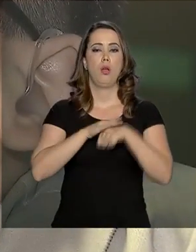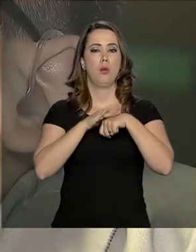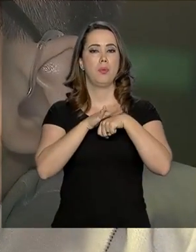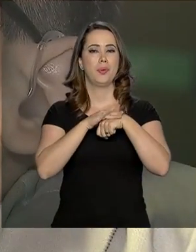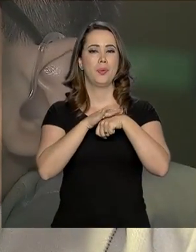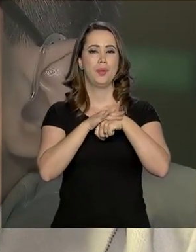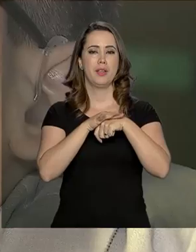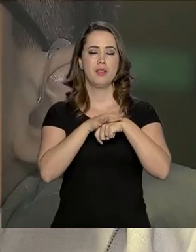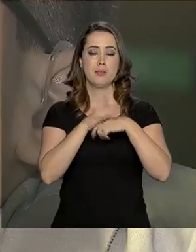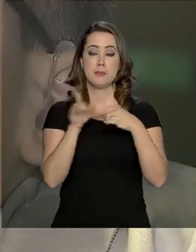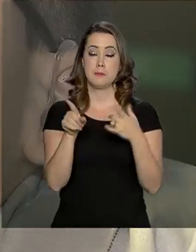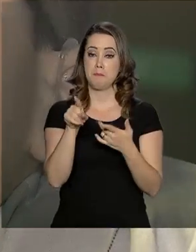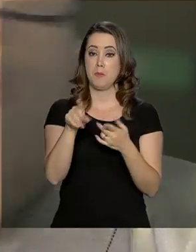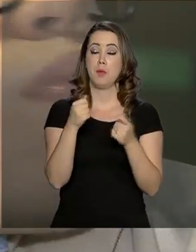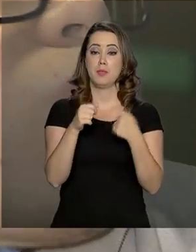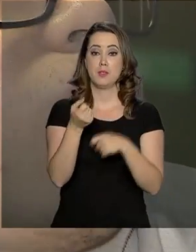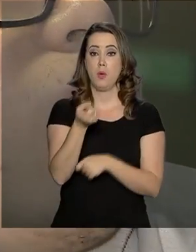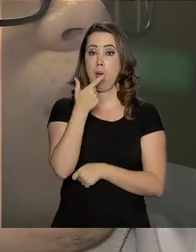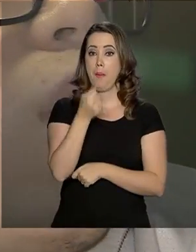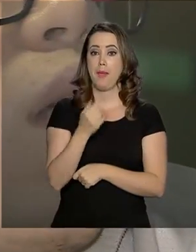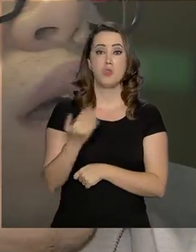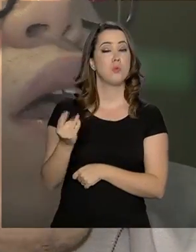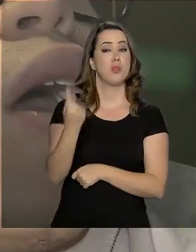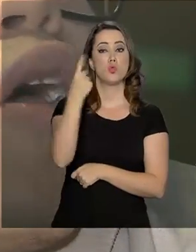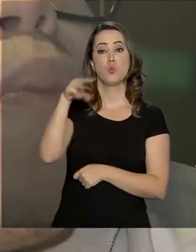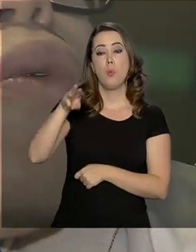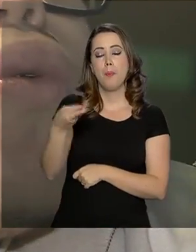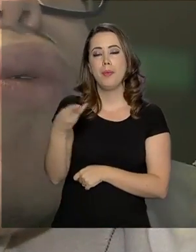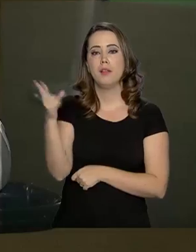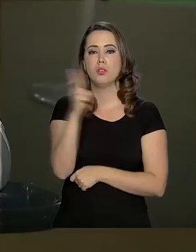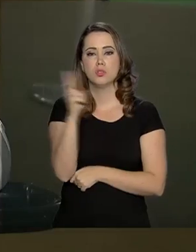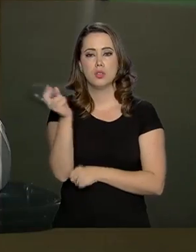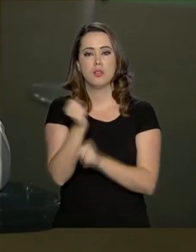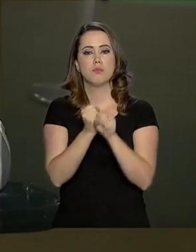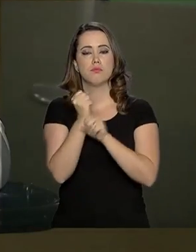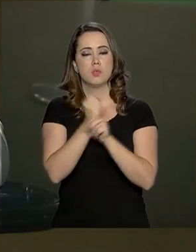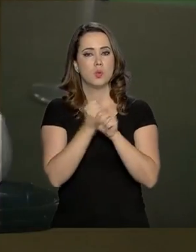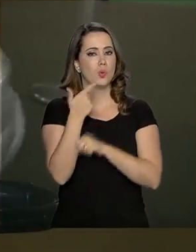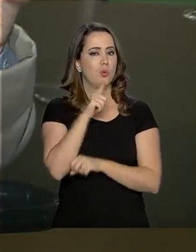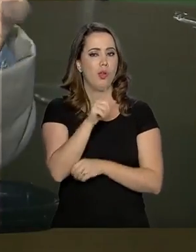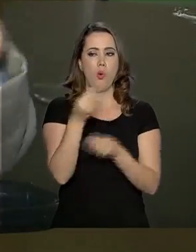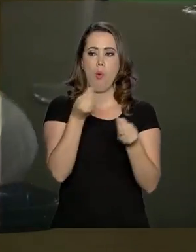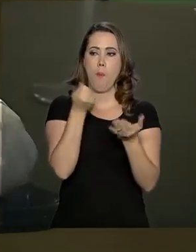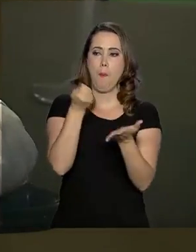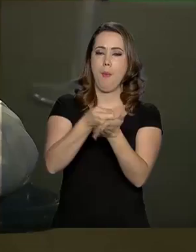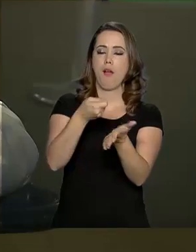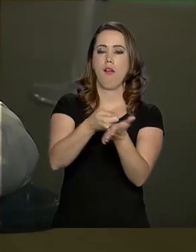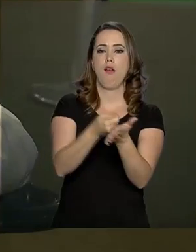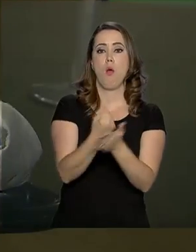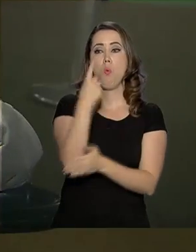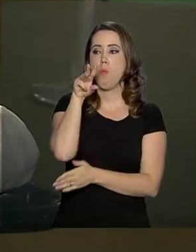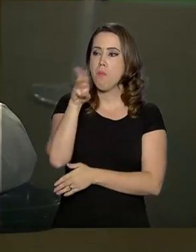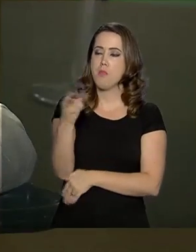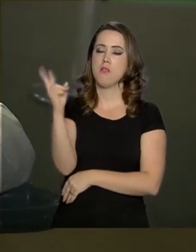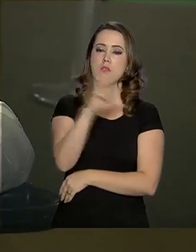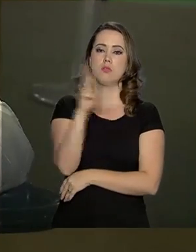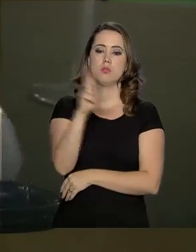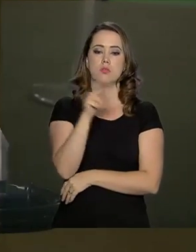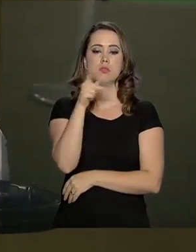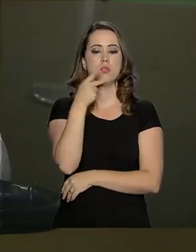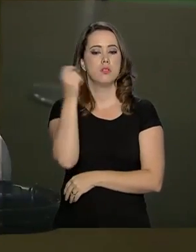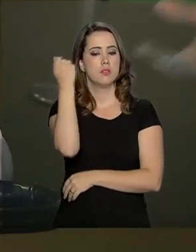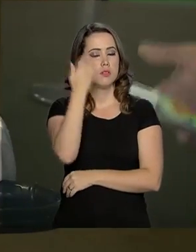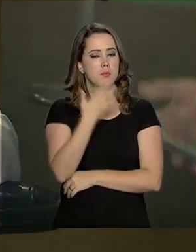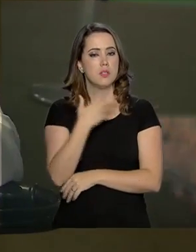inclui um medicamento que custa mais de R$ 1 milhão por ano. Sem condições de arcar com esse valor, Patrick conta